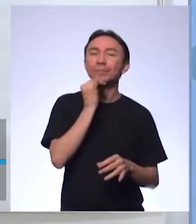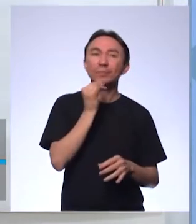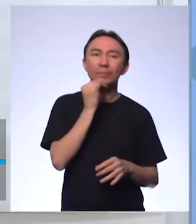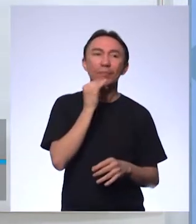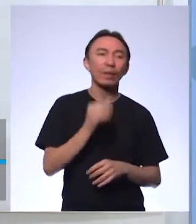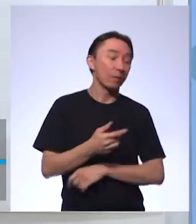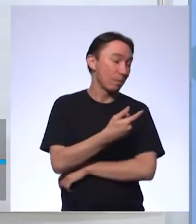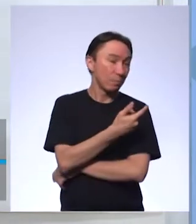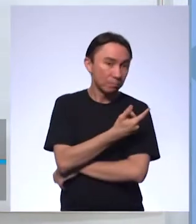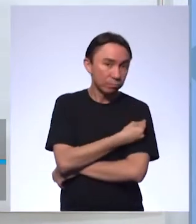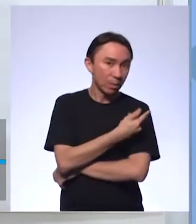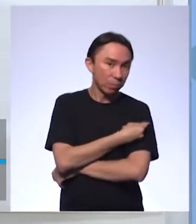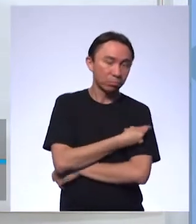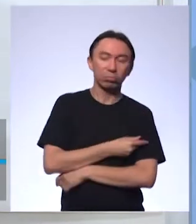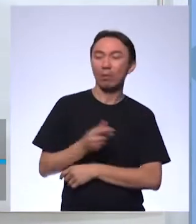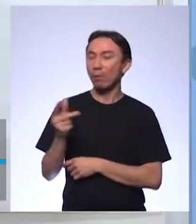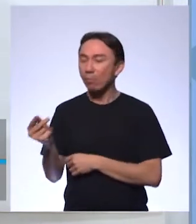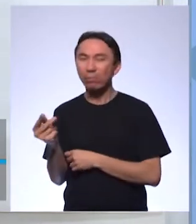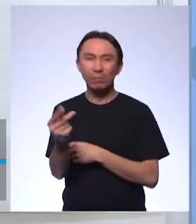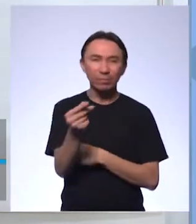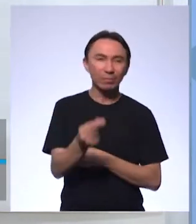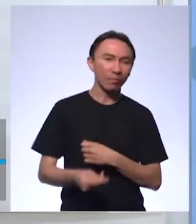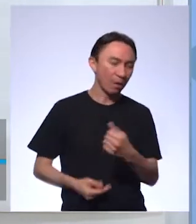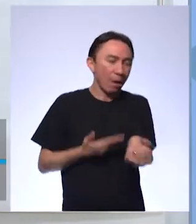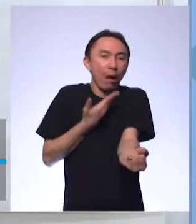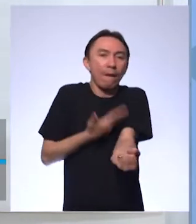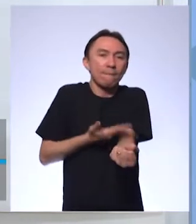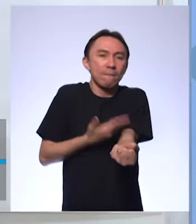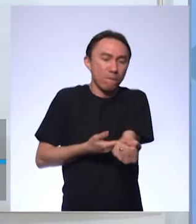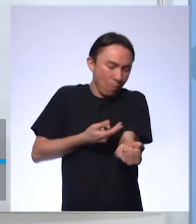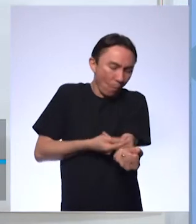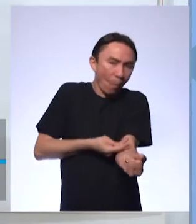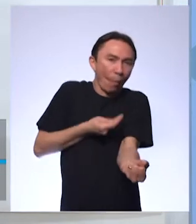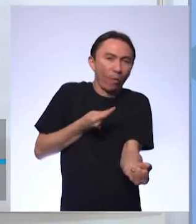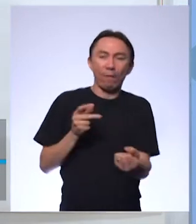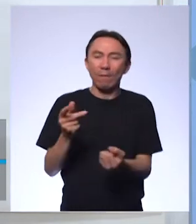compartilhamento de seringas, né, pessoas que usam drogas injetáveis,